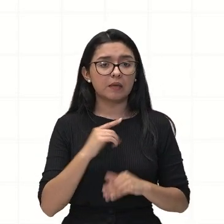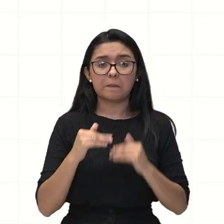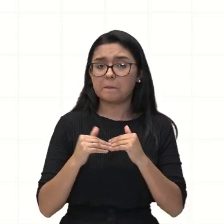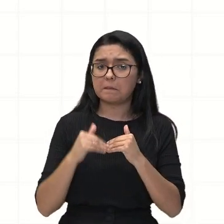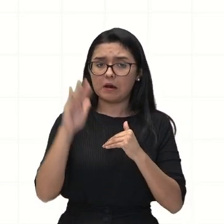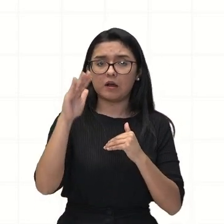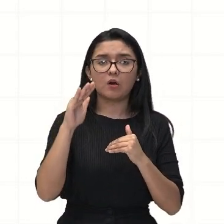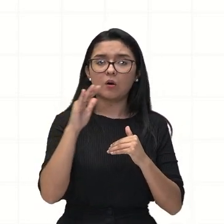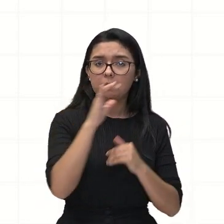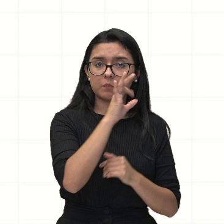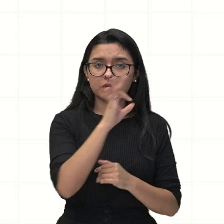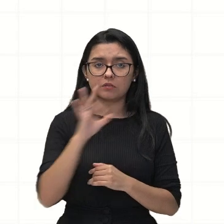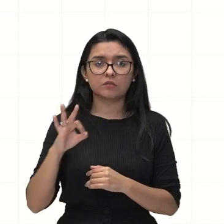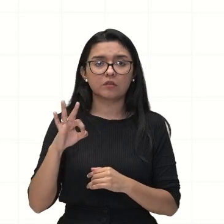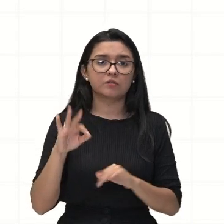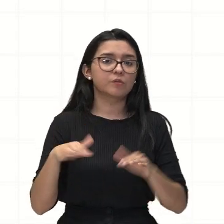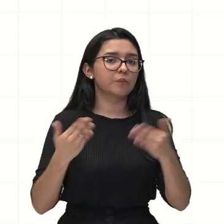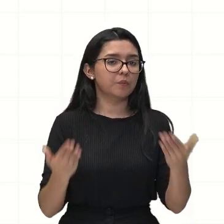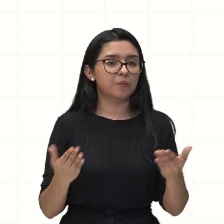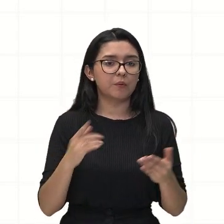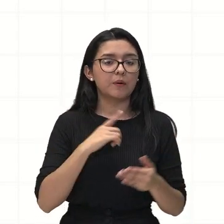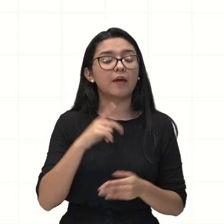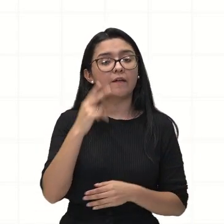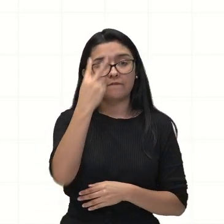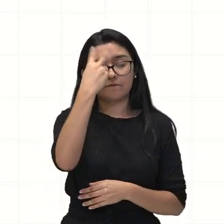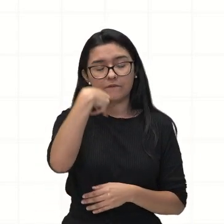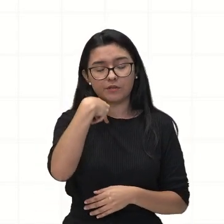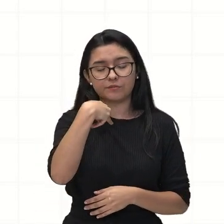porcentagem? É justamente o quê? A visual.